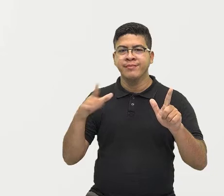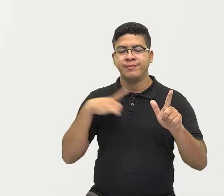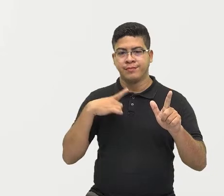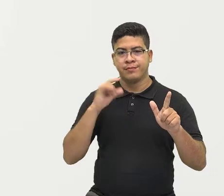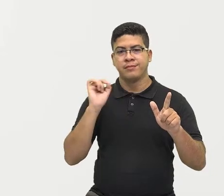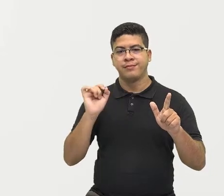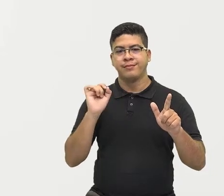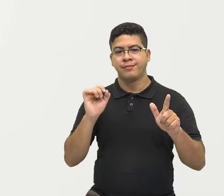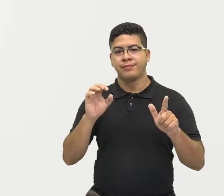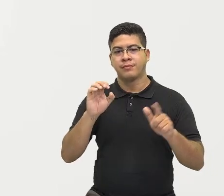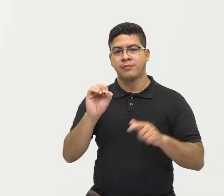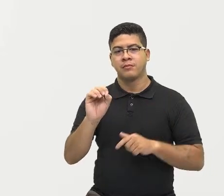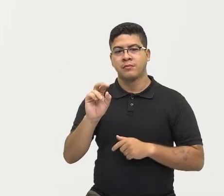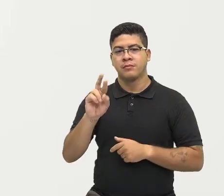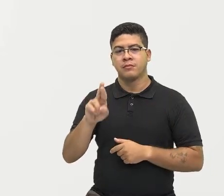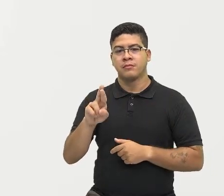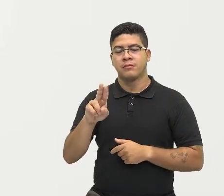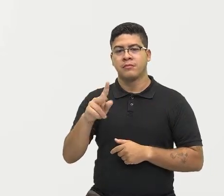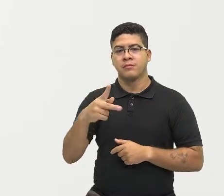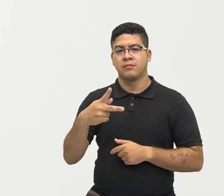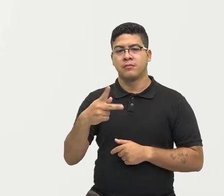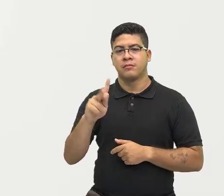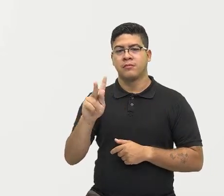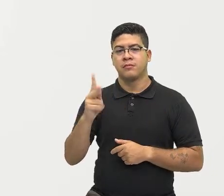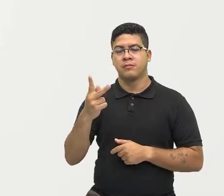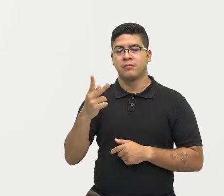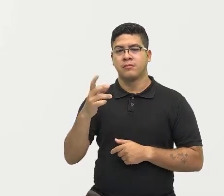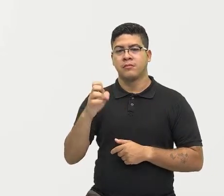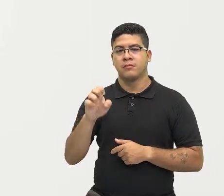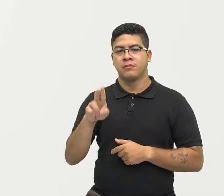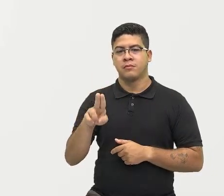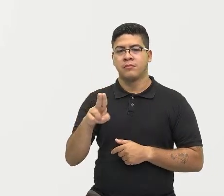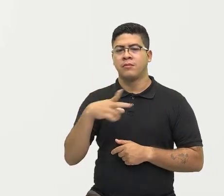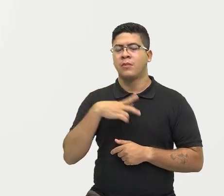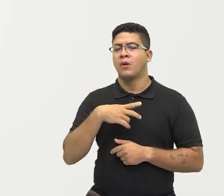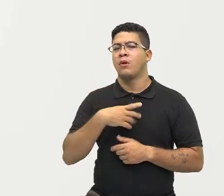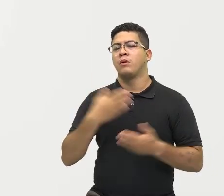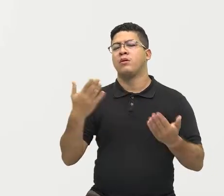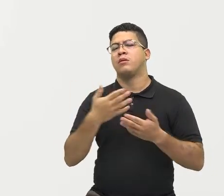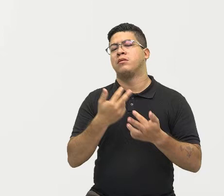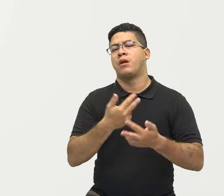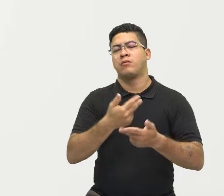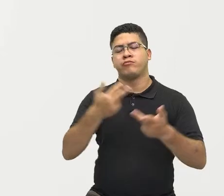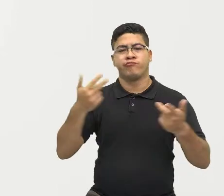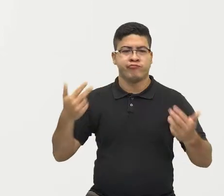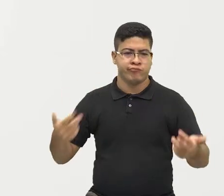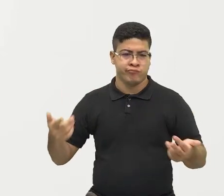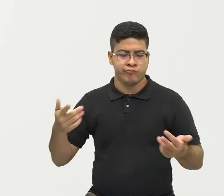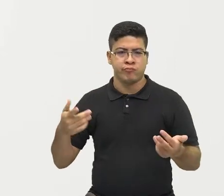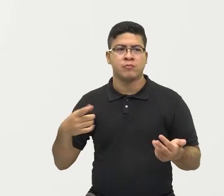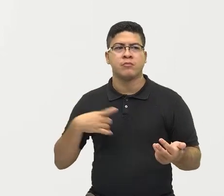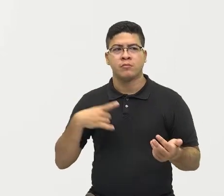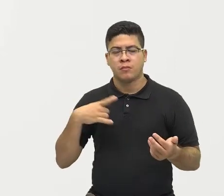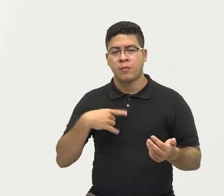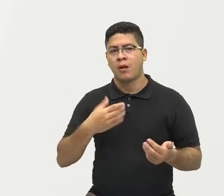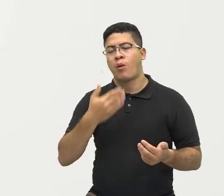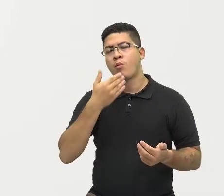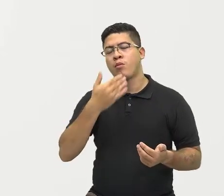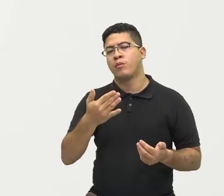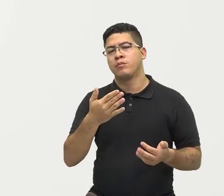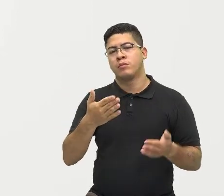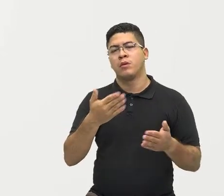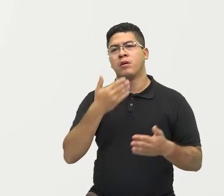muito simples, né? Porque hoje teria várias imagens, já que eles prezam muito